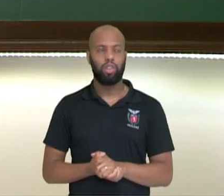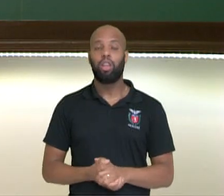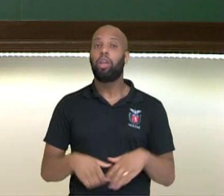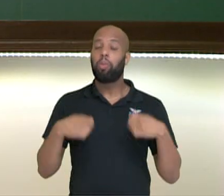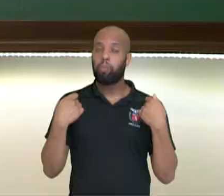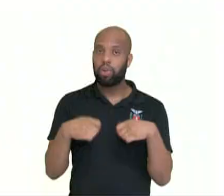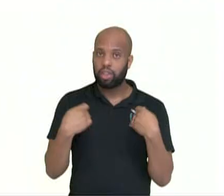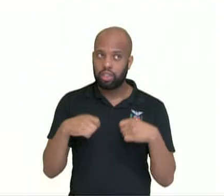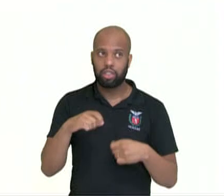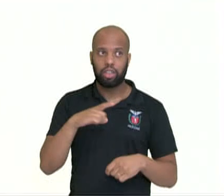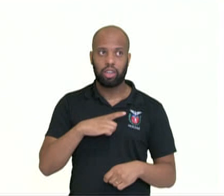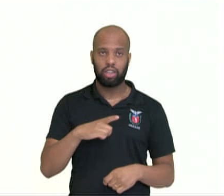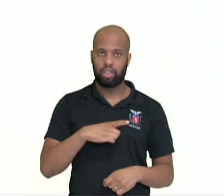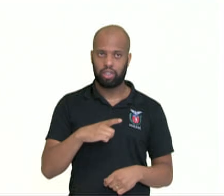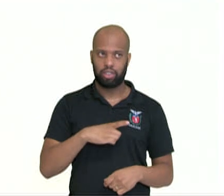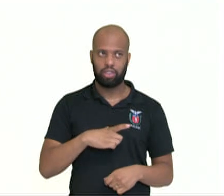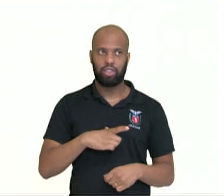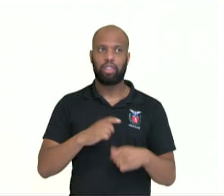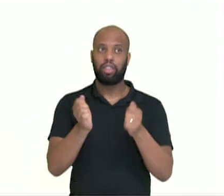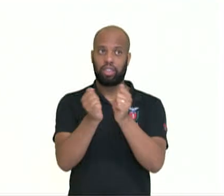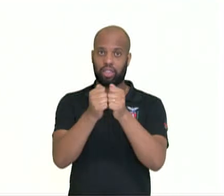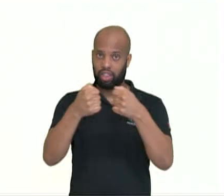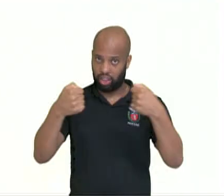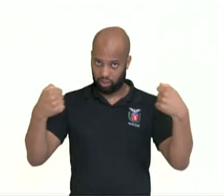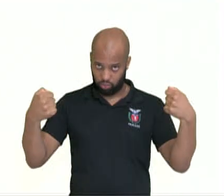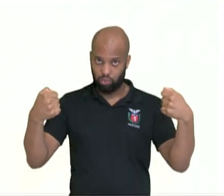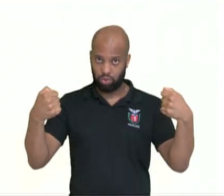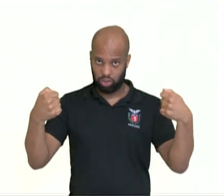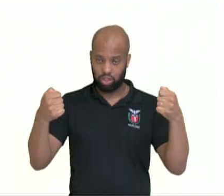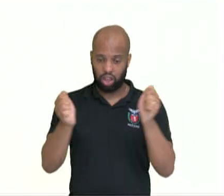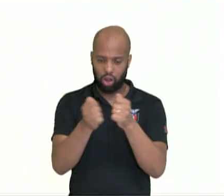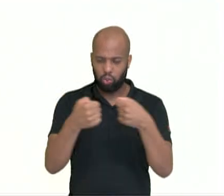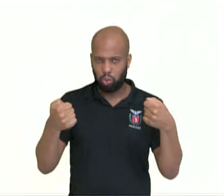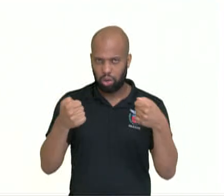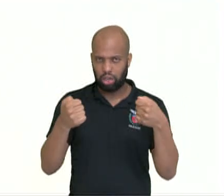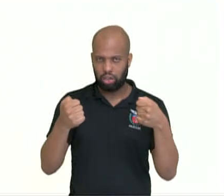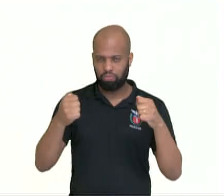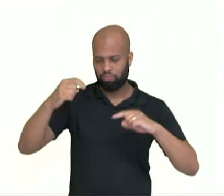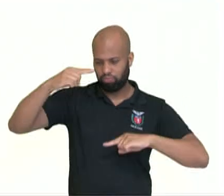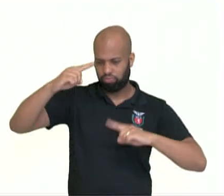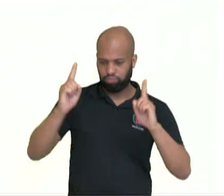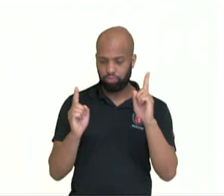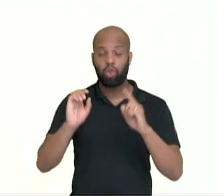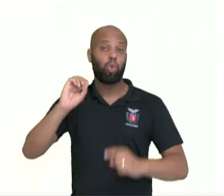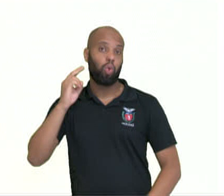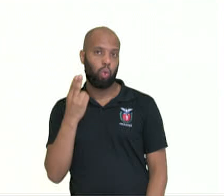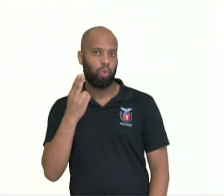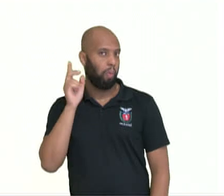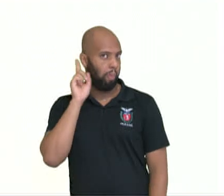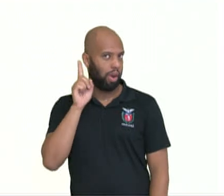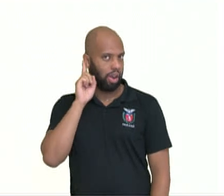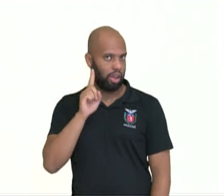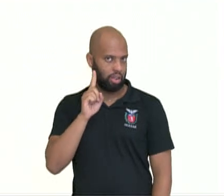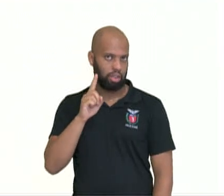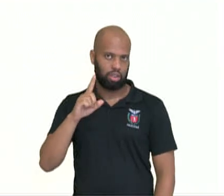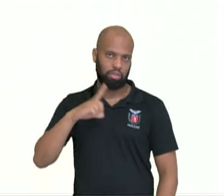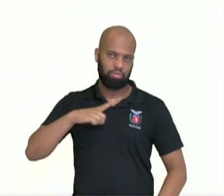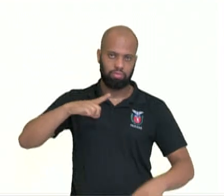vai precisar uma folha de cartolina pequena ou folha de sulfite, pode